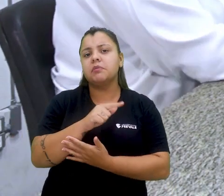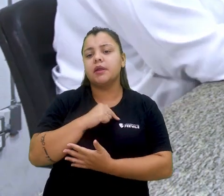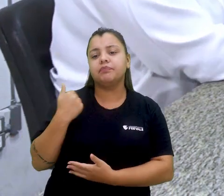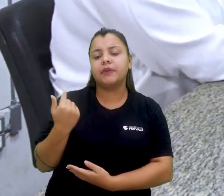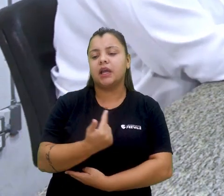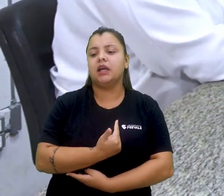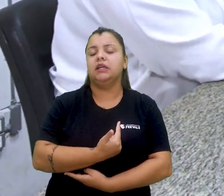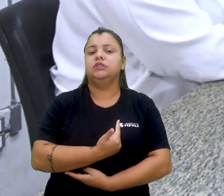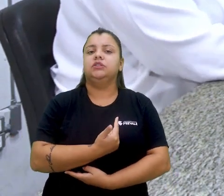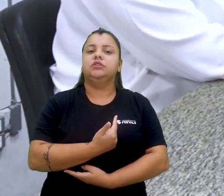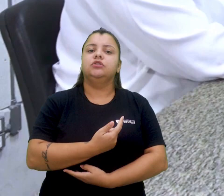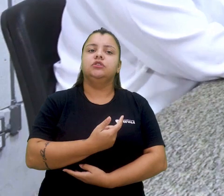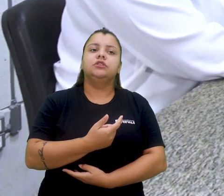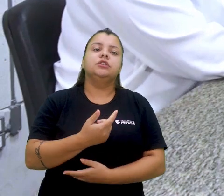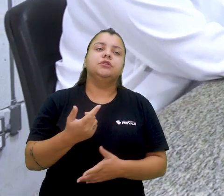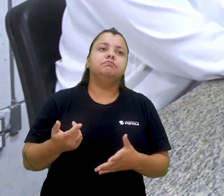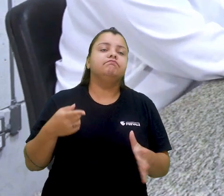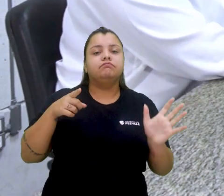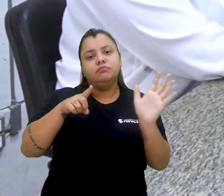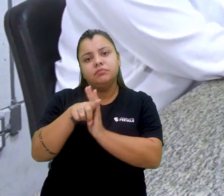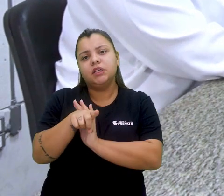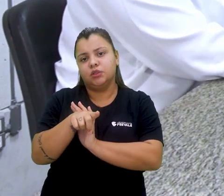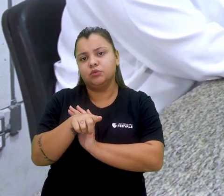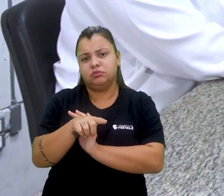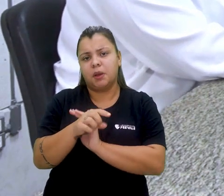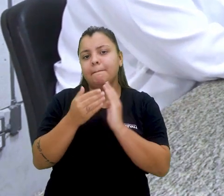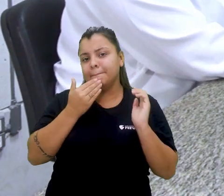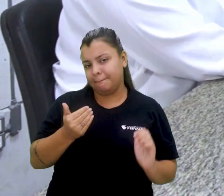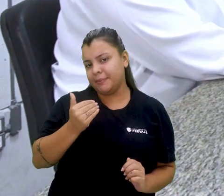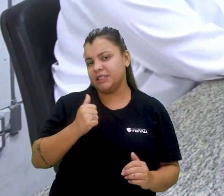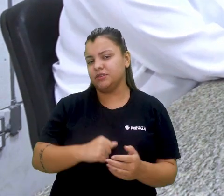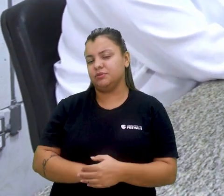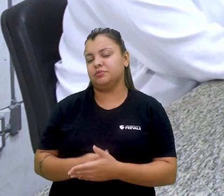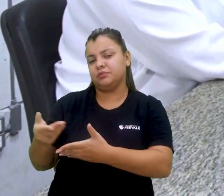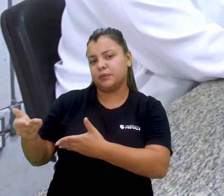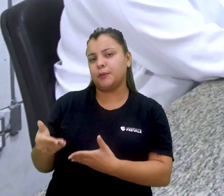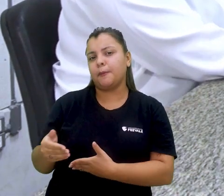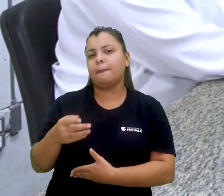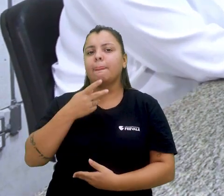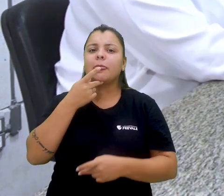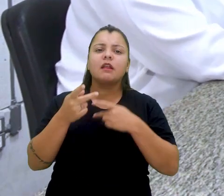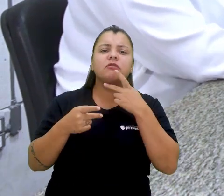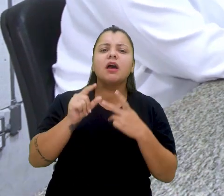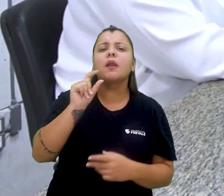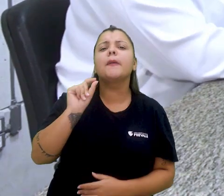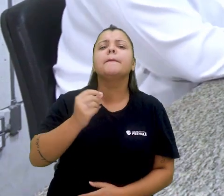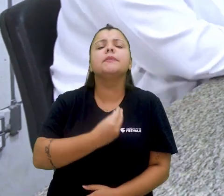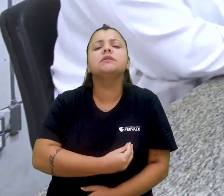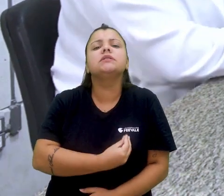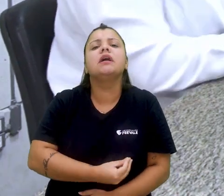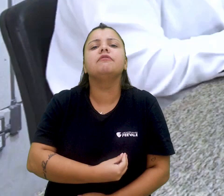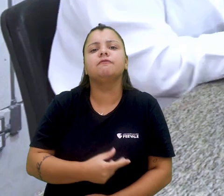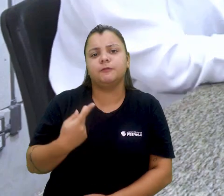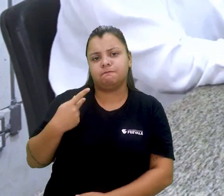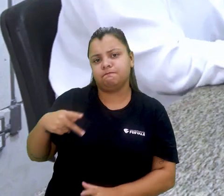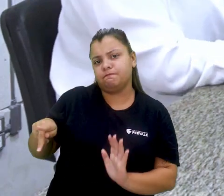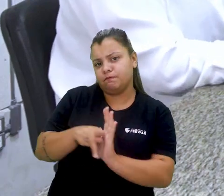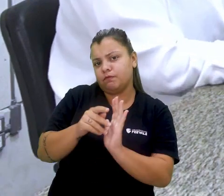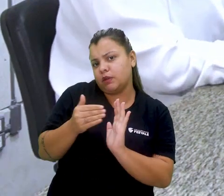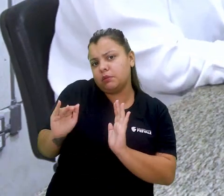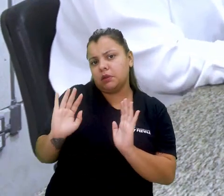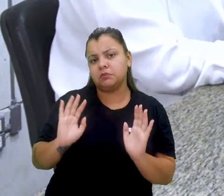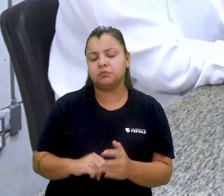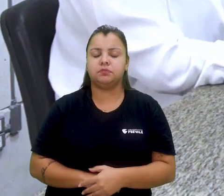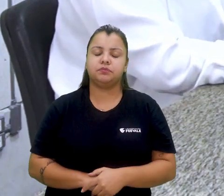Eh Ana a gente pergunta pede para que o convidado conte um pouquinho da trajetória dele da história de